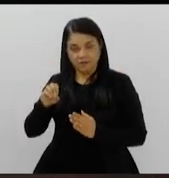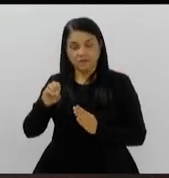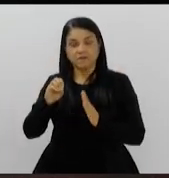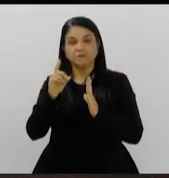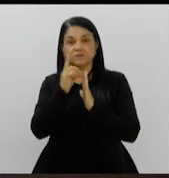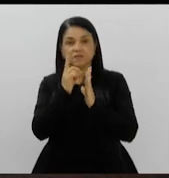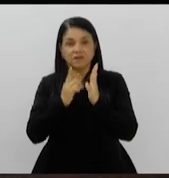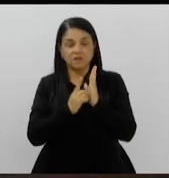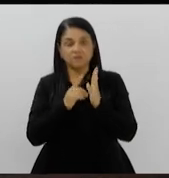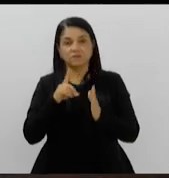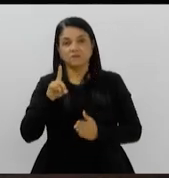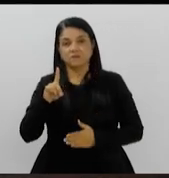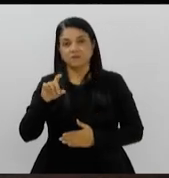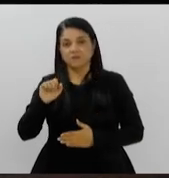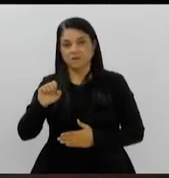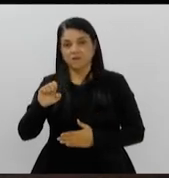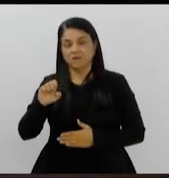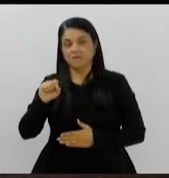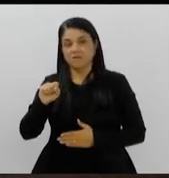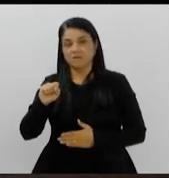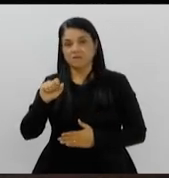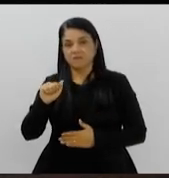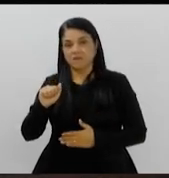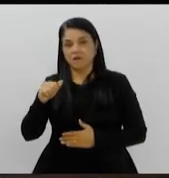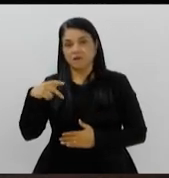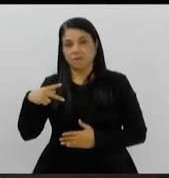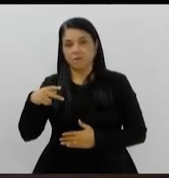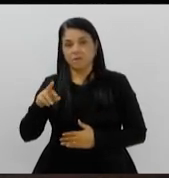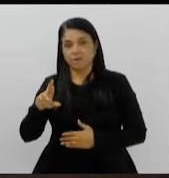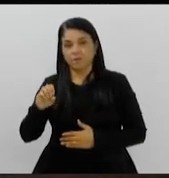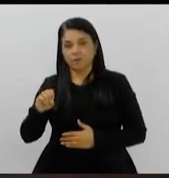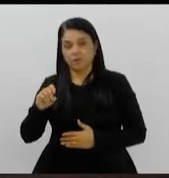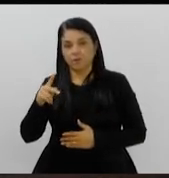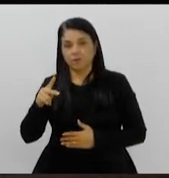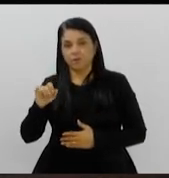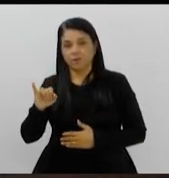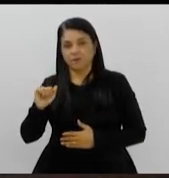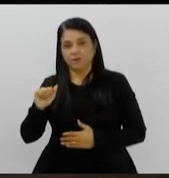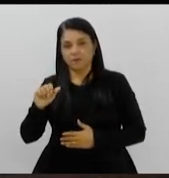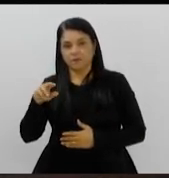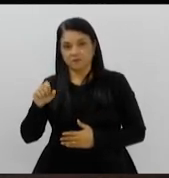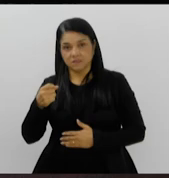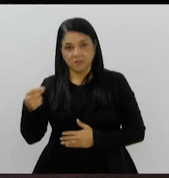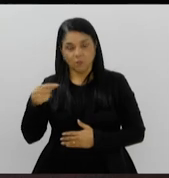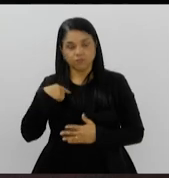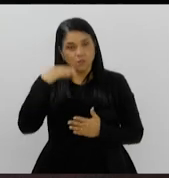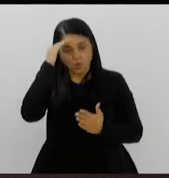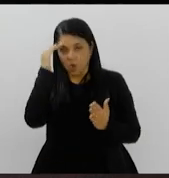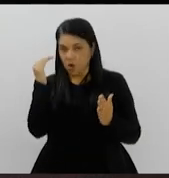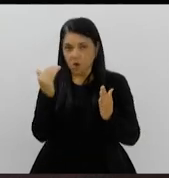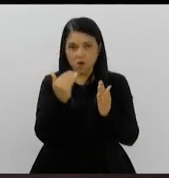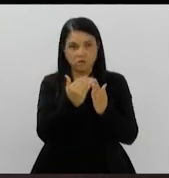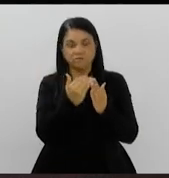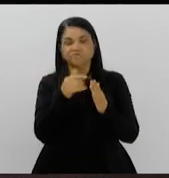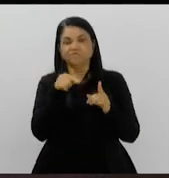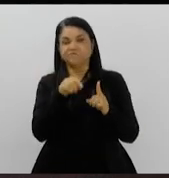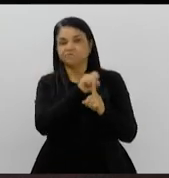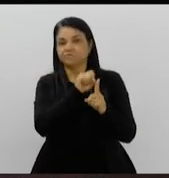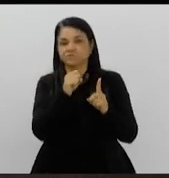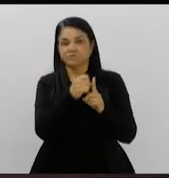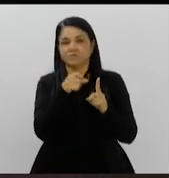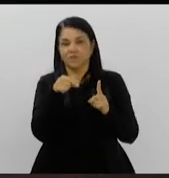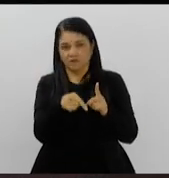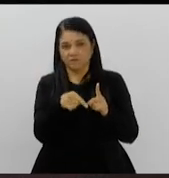desapropriação dessas áreas por não cumprimento da sua função social e